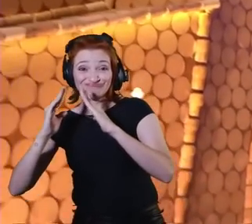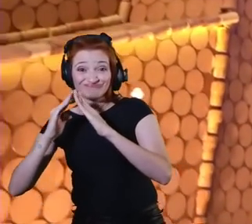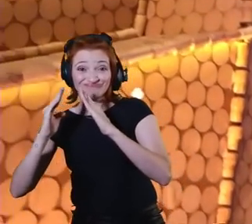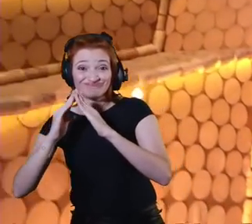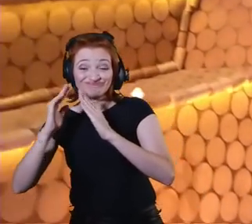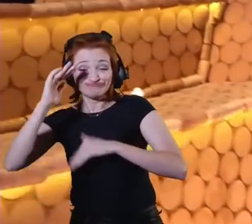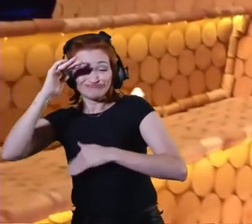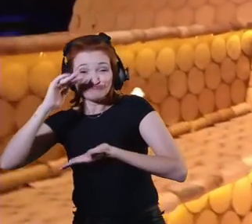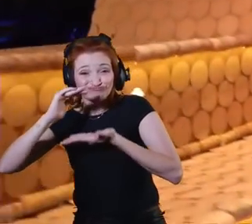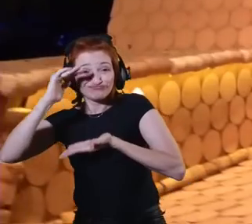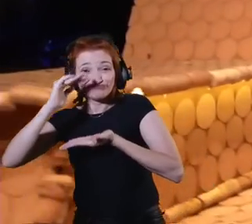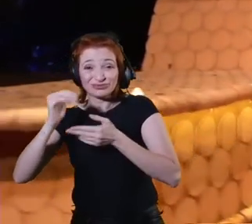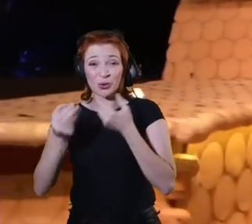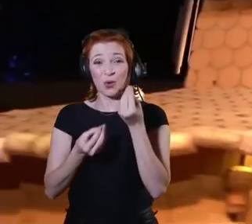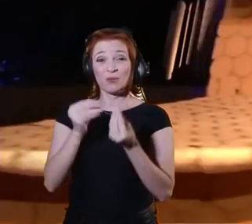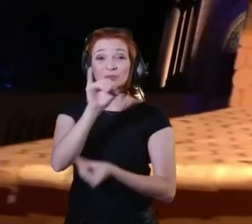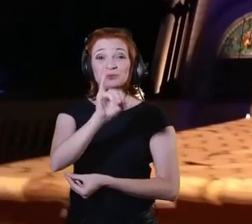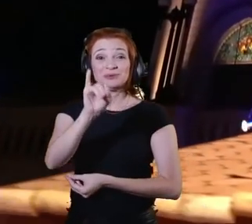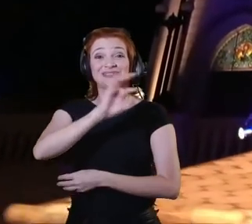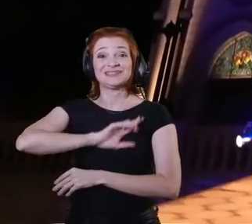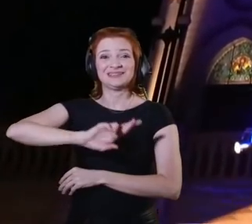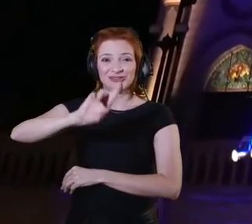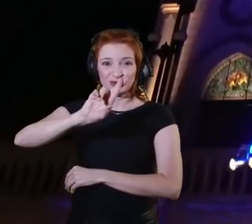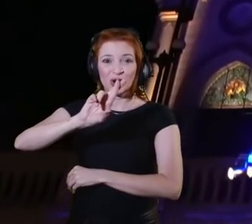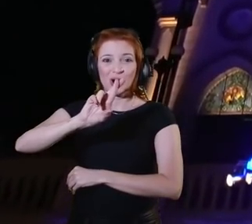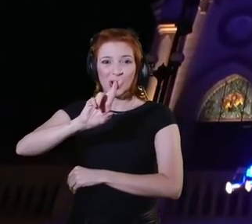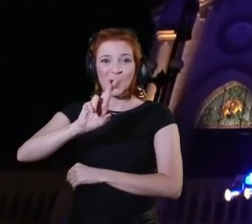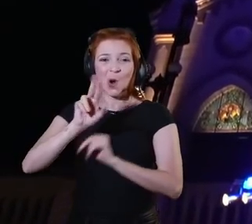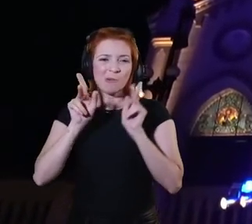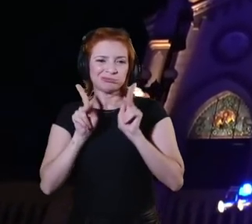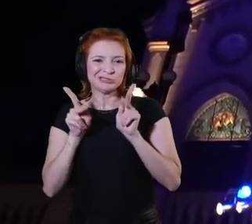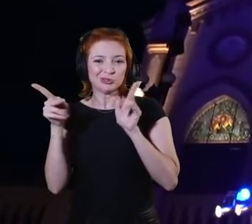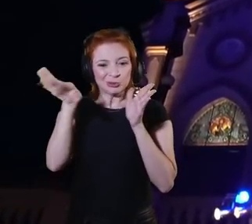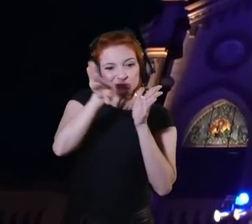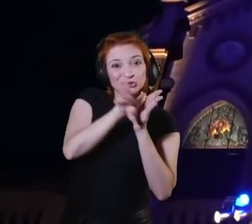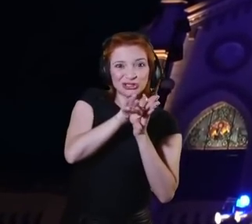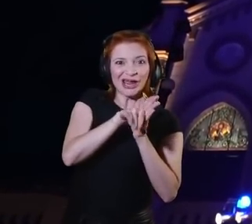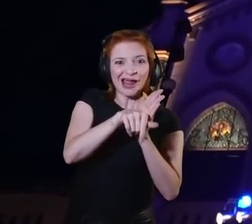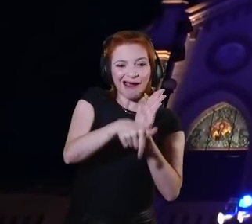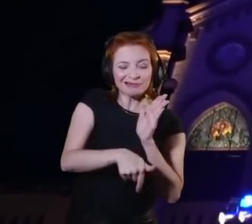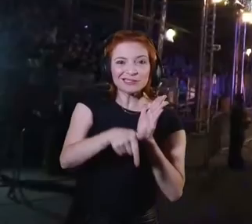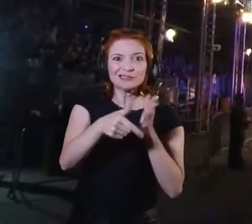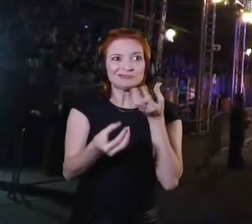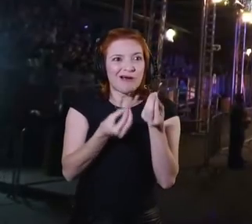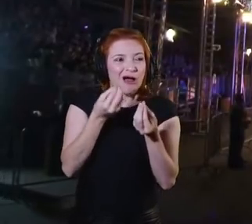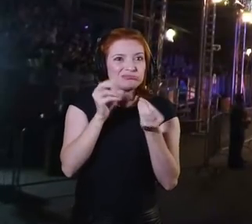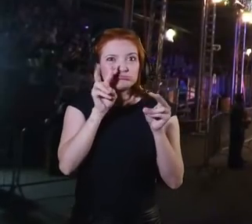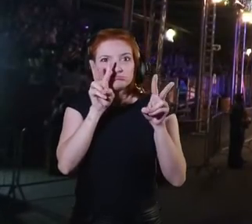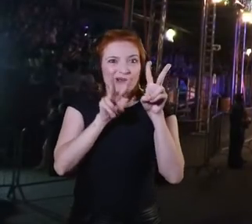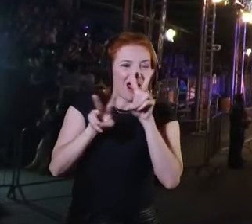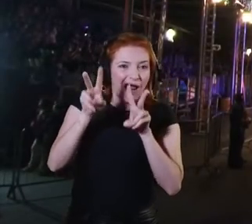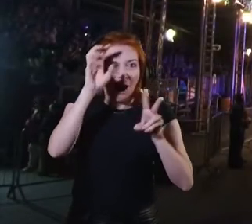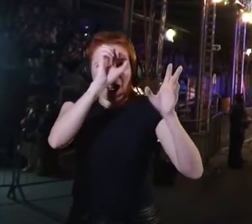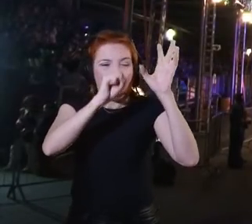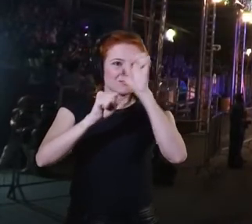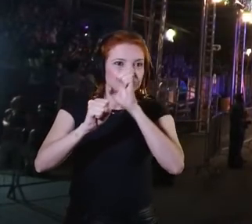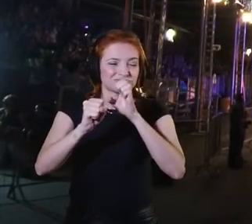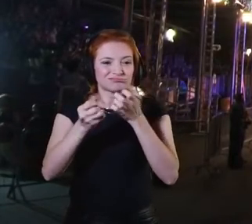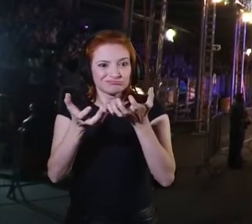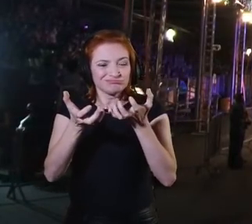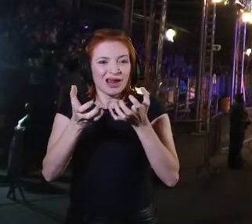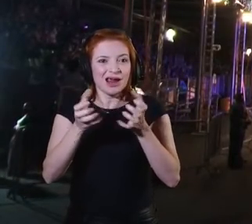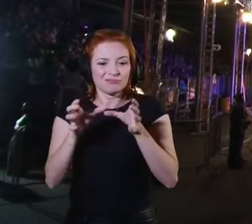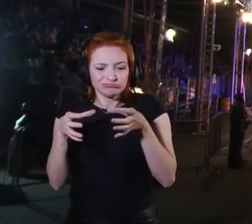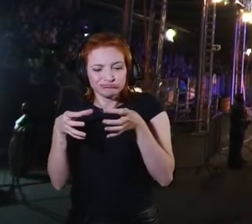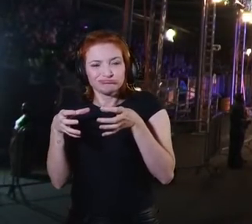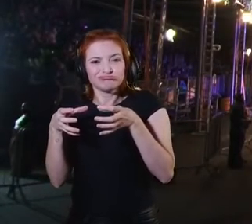da religiosidade para os imigrantes que aqui desbravavam o novo mundo para que se formassem as comunidades.